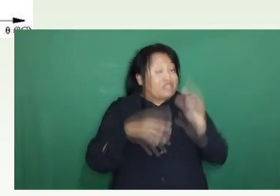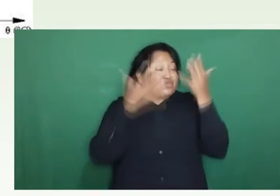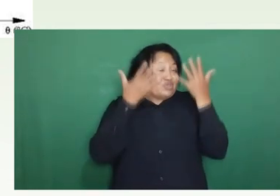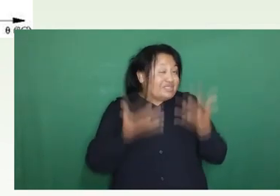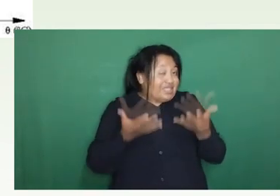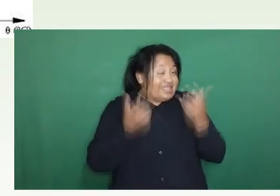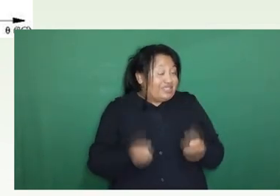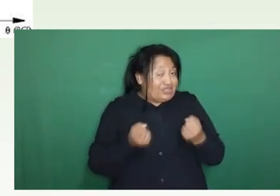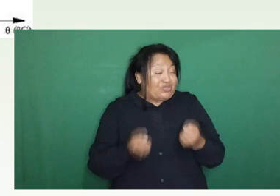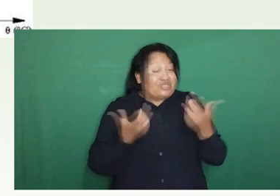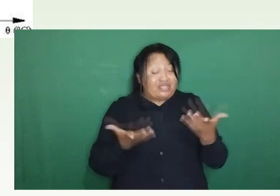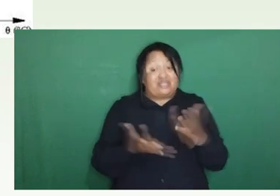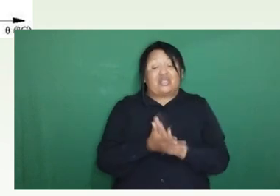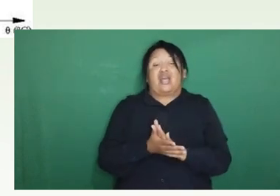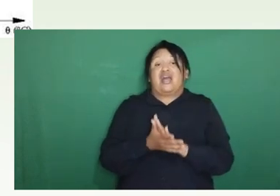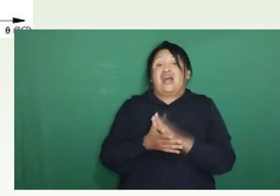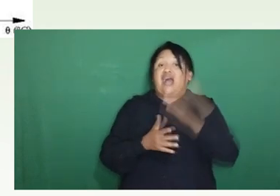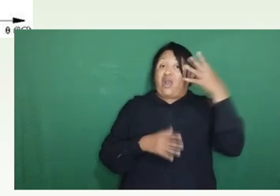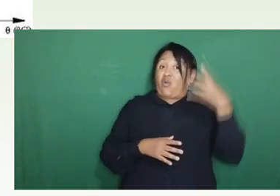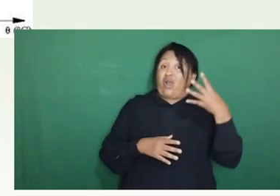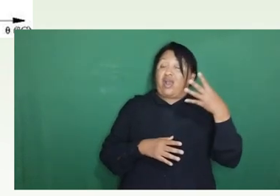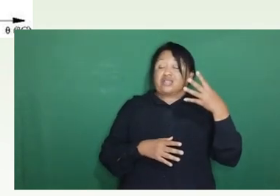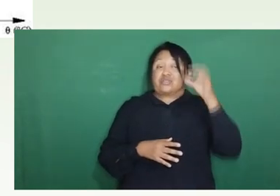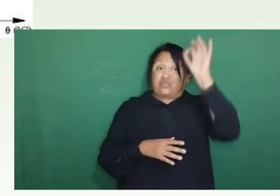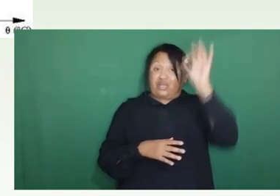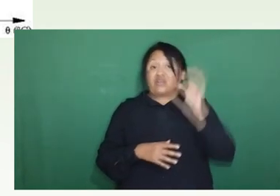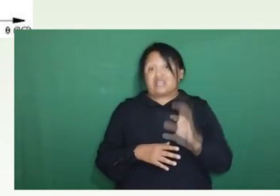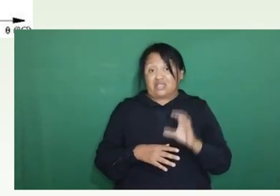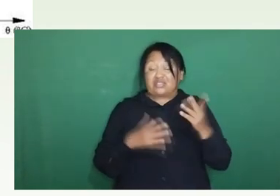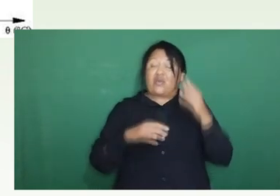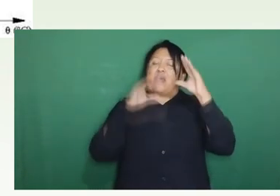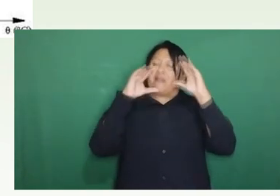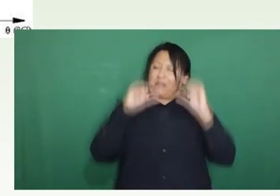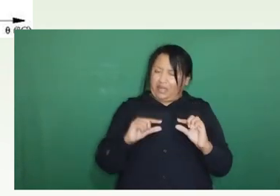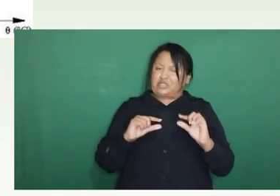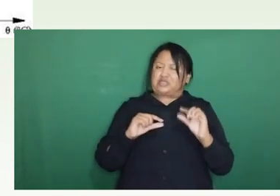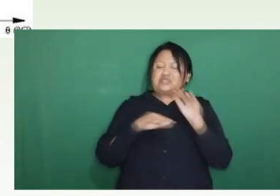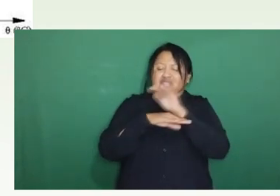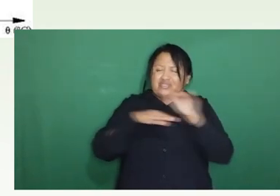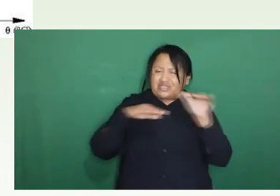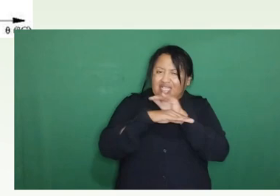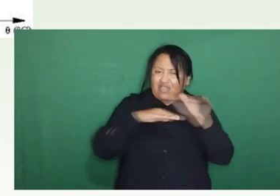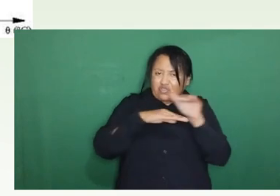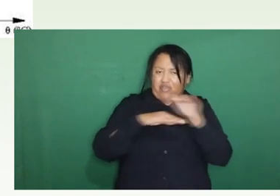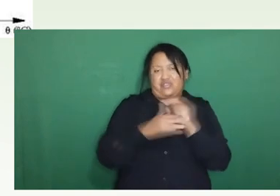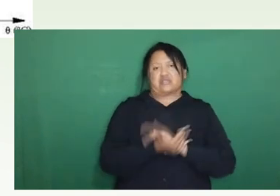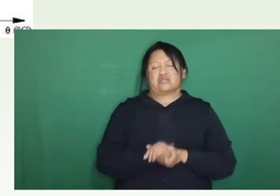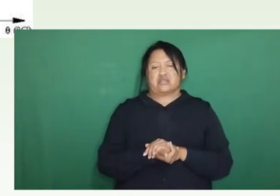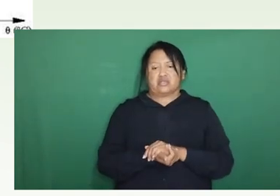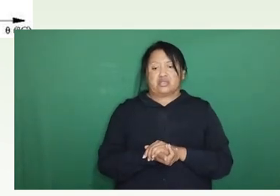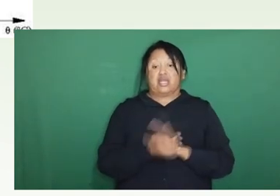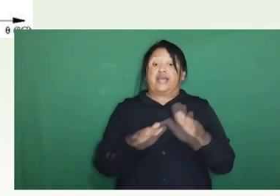a um grau celsius a dois a quatro graus Celsius então se ele é menos denso ele vai ficar na